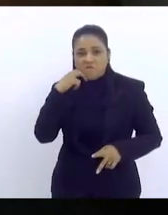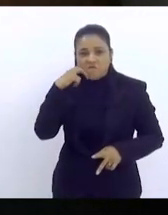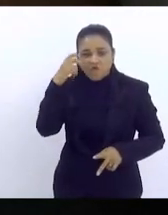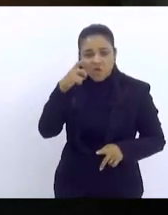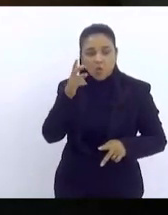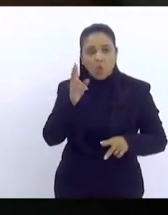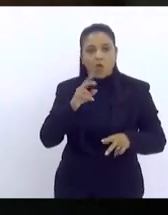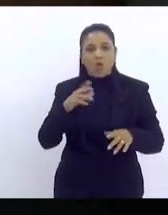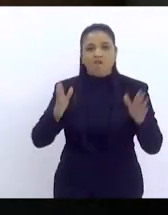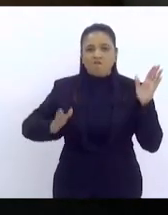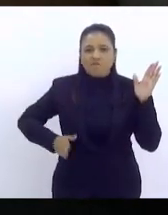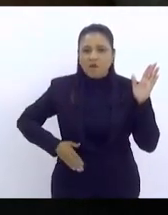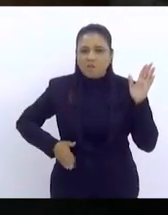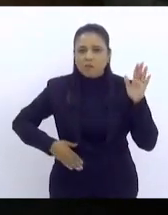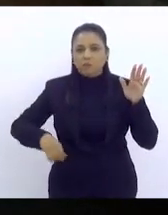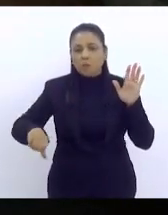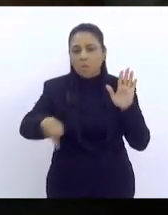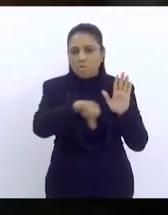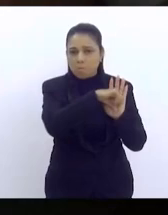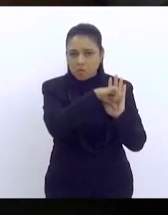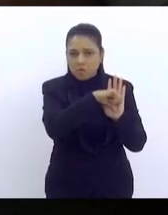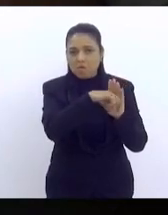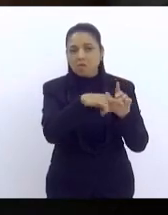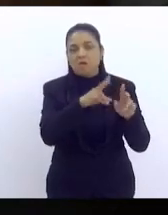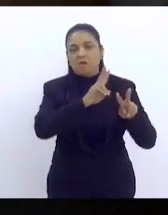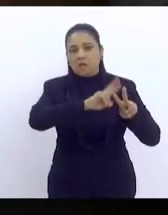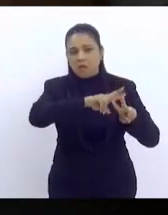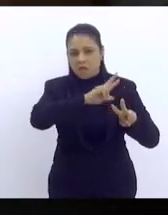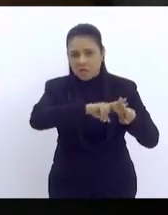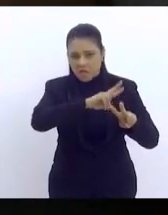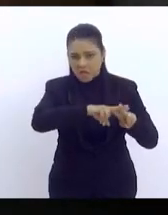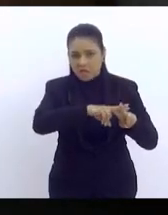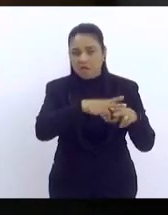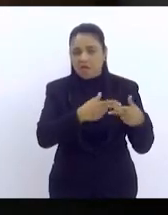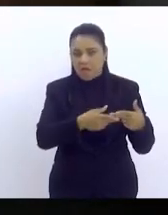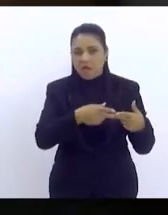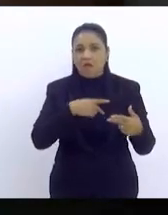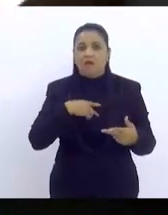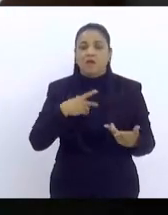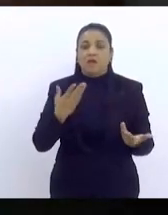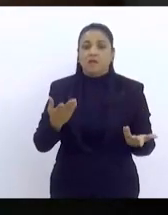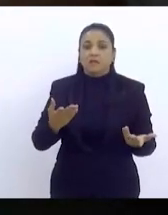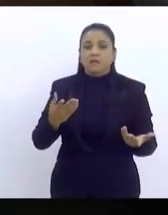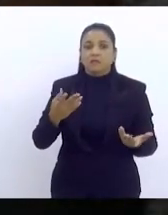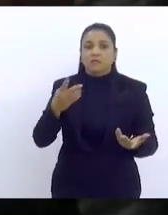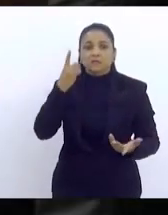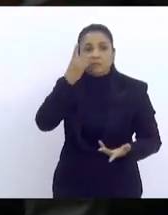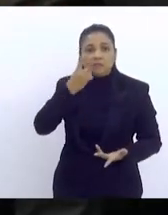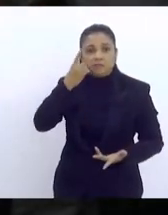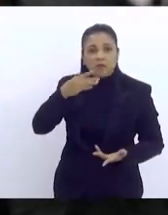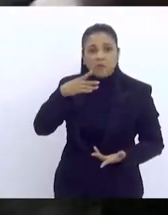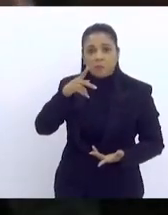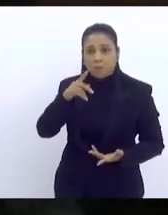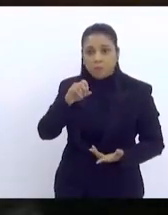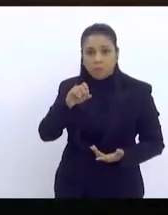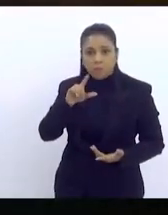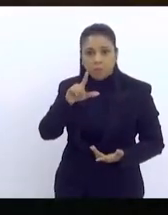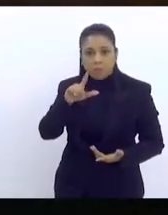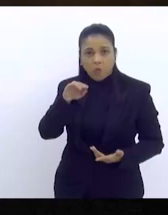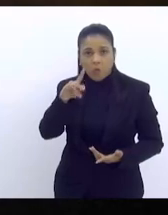na cadeia deputado poubel tendo oportunidade de receber